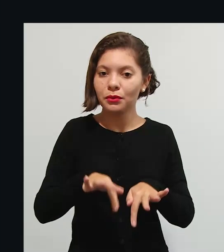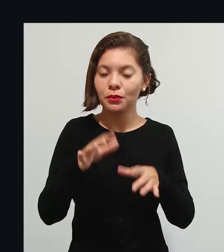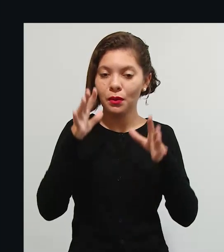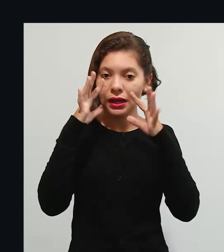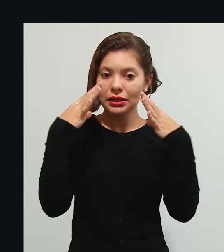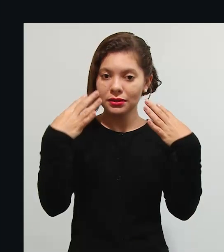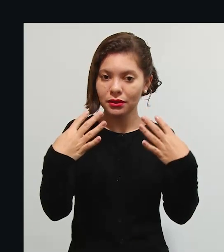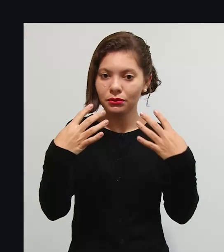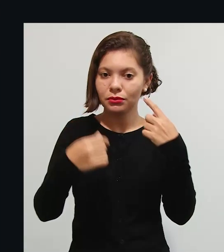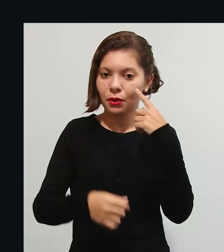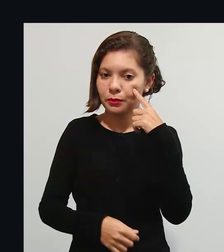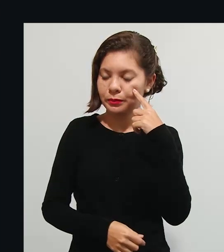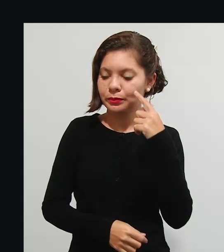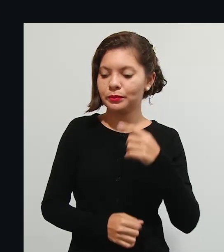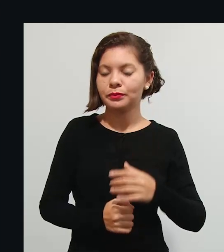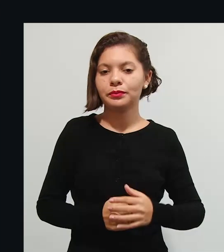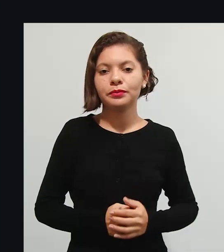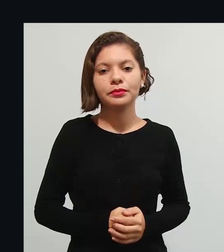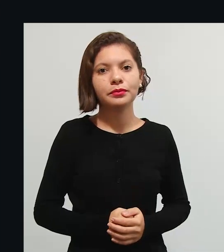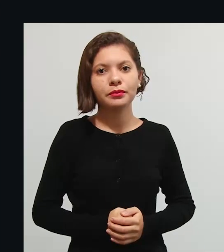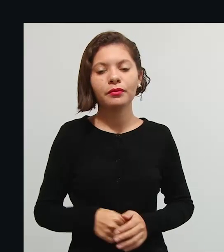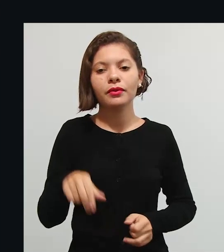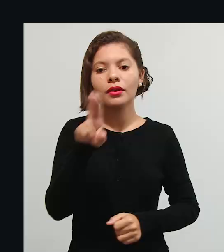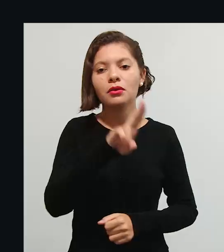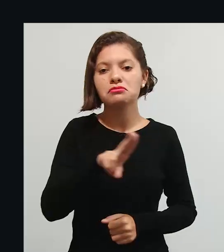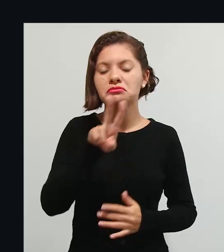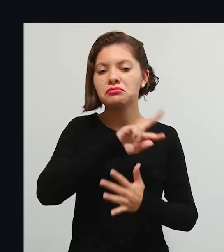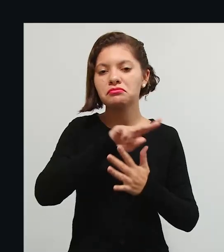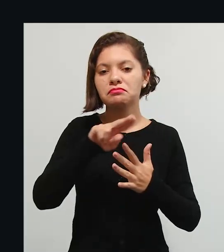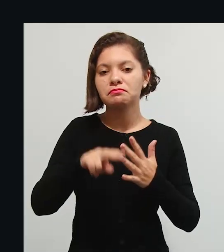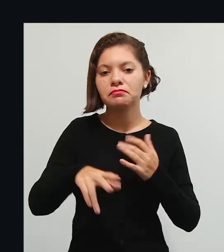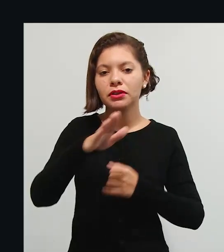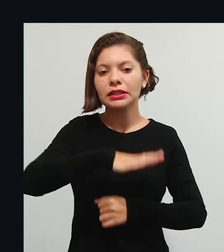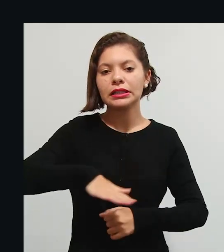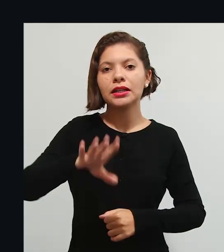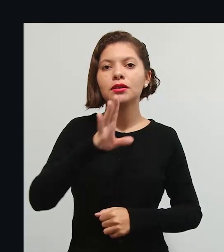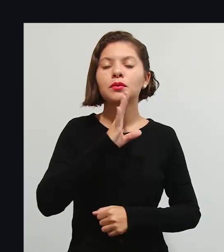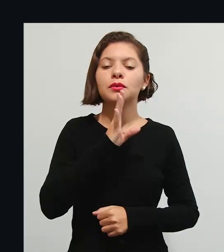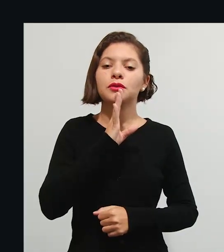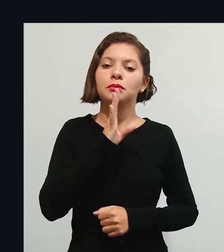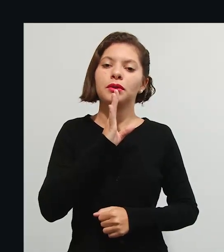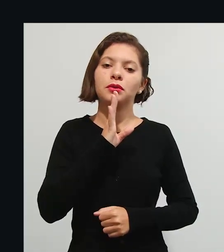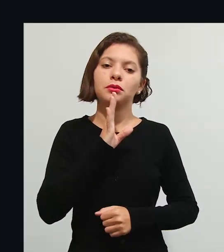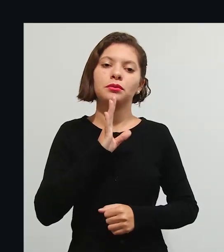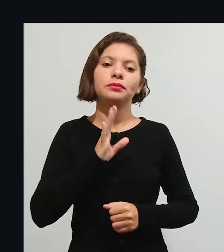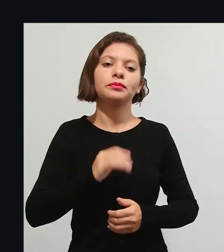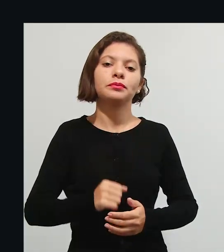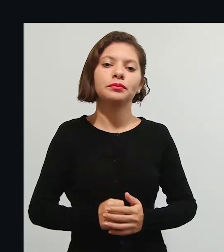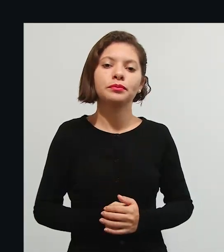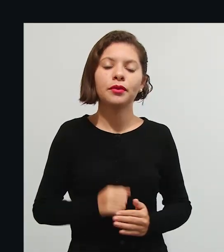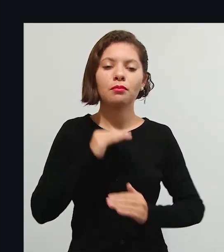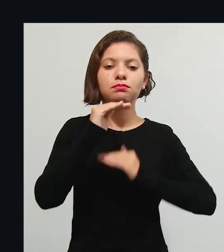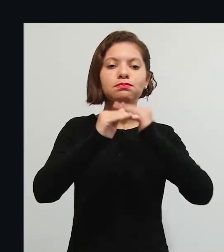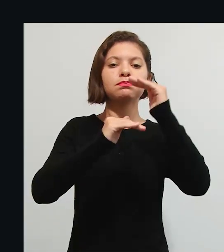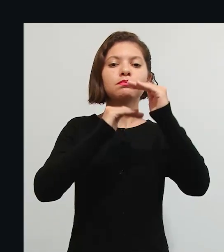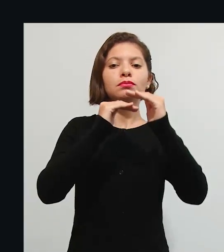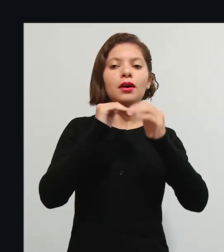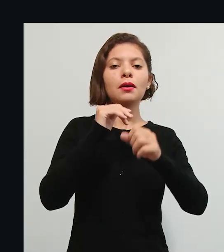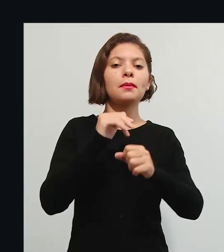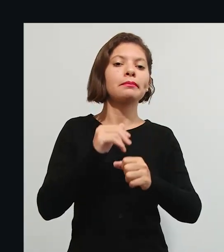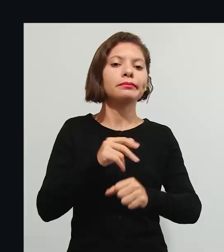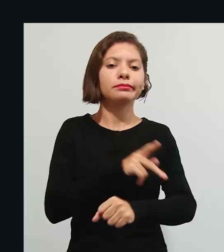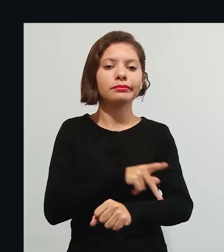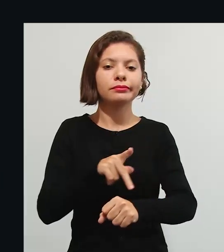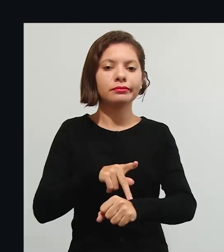nosso texto. Utilizar as diversas áreas do conhecimento que contribuem para o avanço de práticas pedagógicas